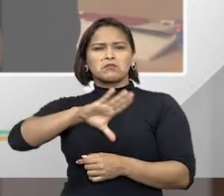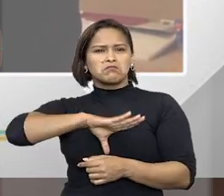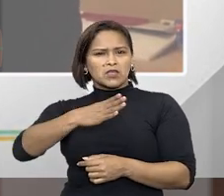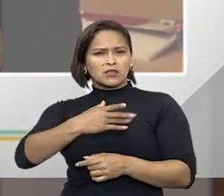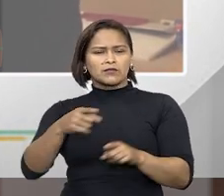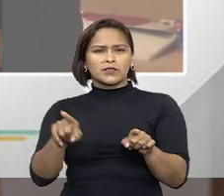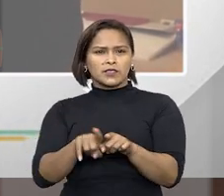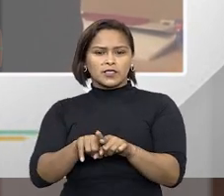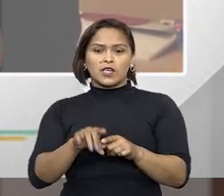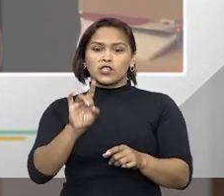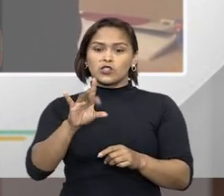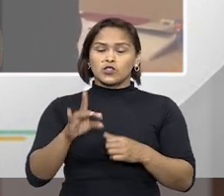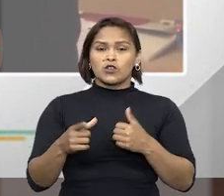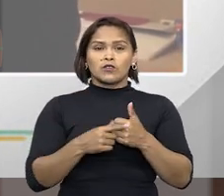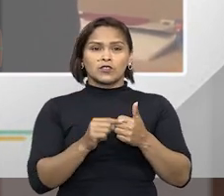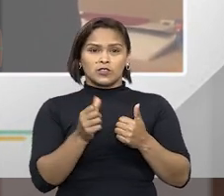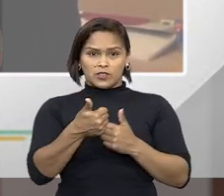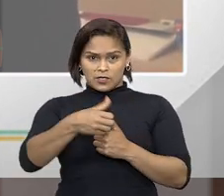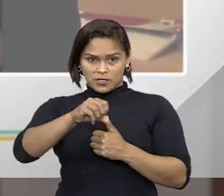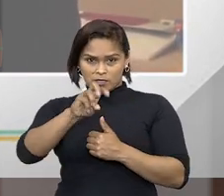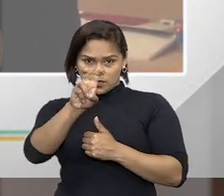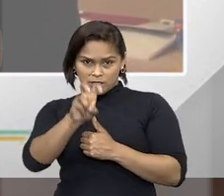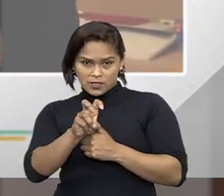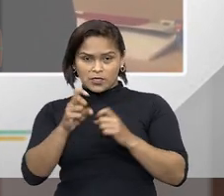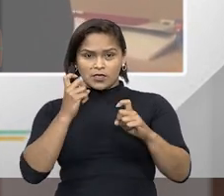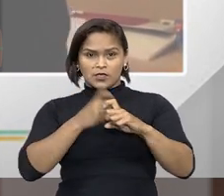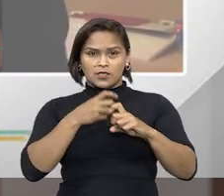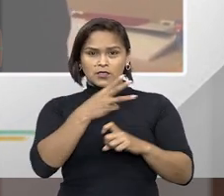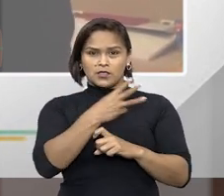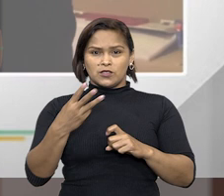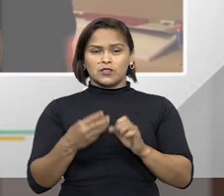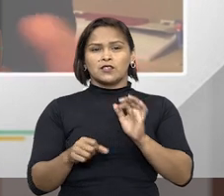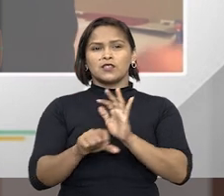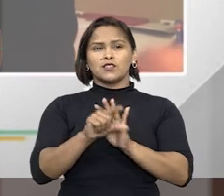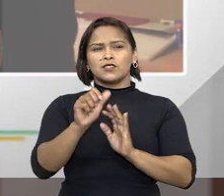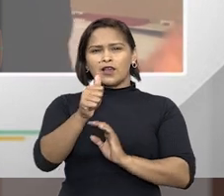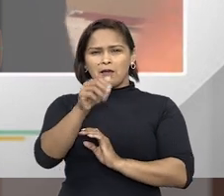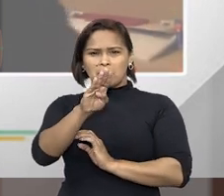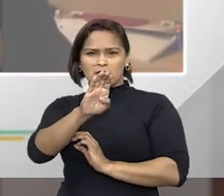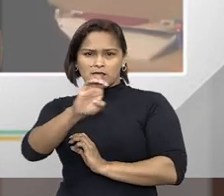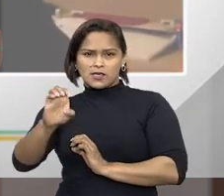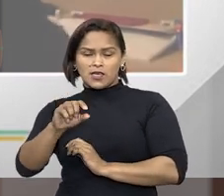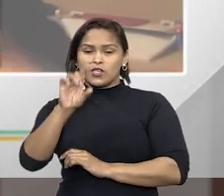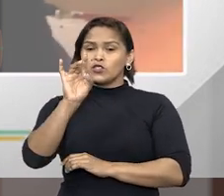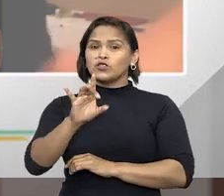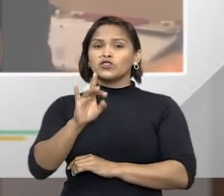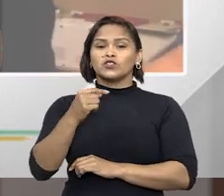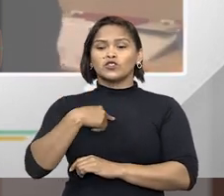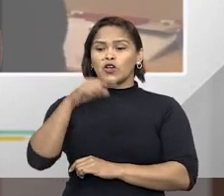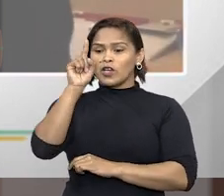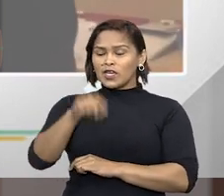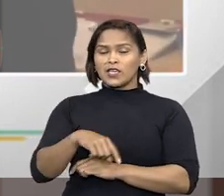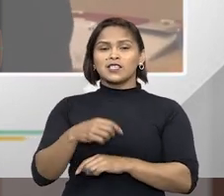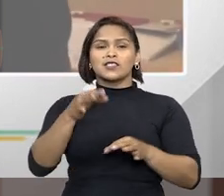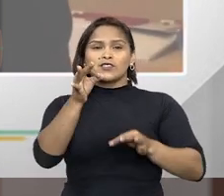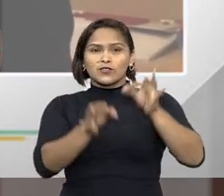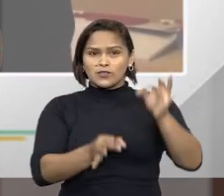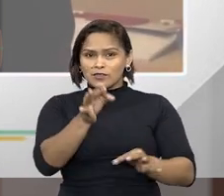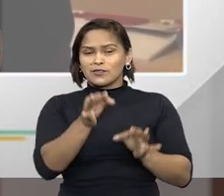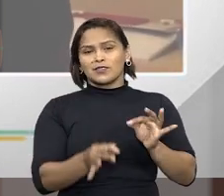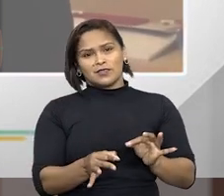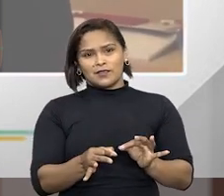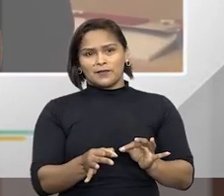esse artigo 105, inciso 3, e as letras A, B e C, só isso aí, por si, já justificaria